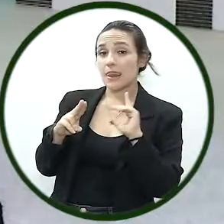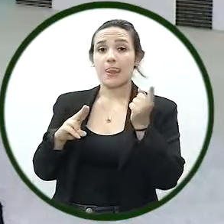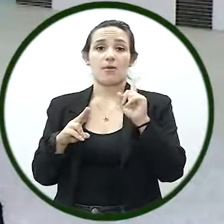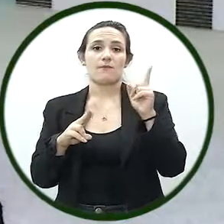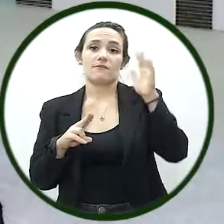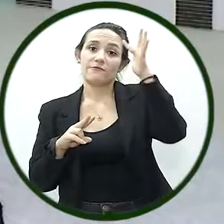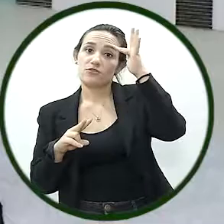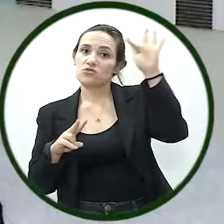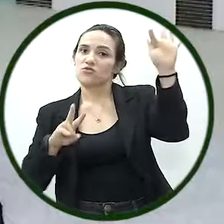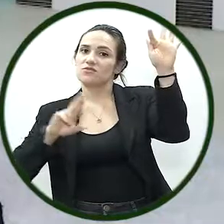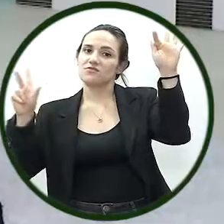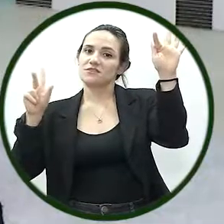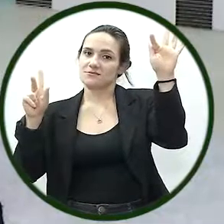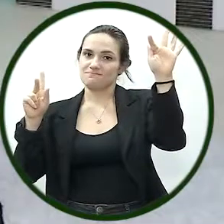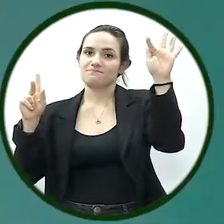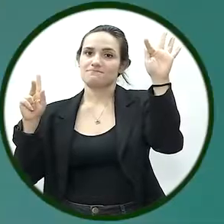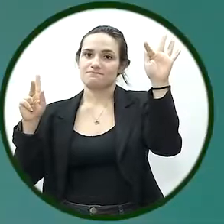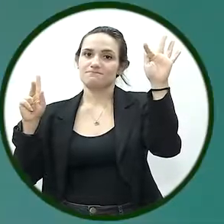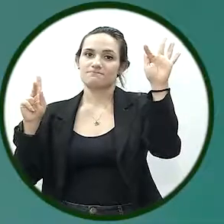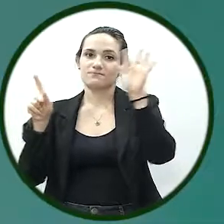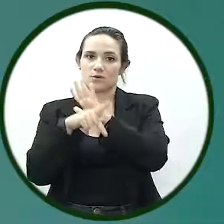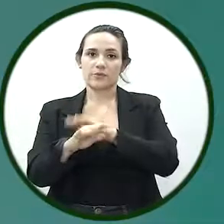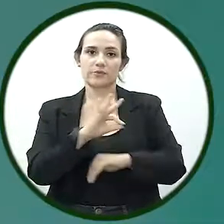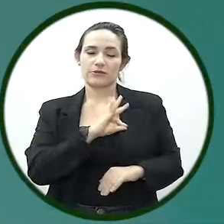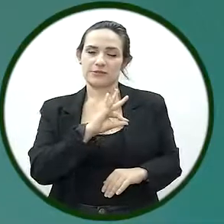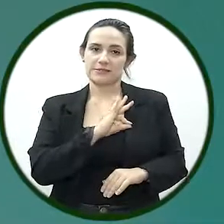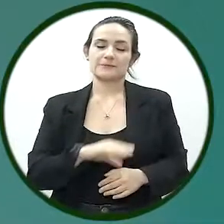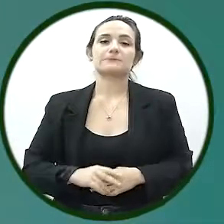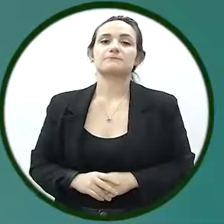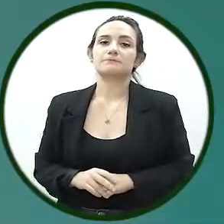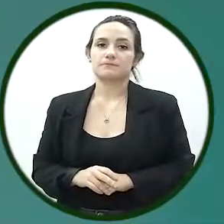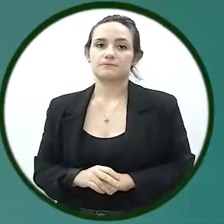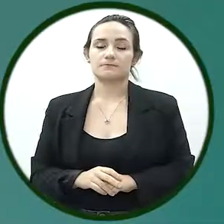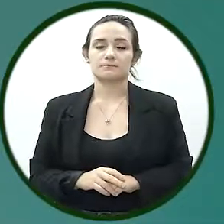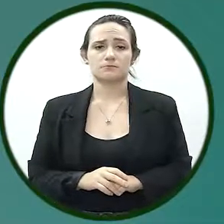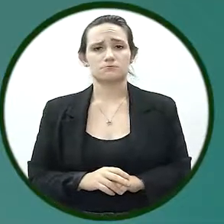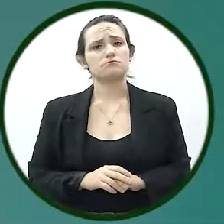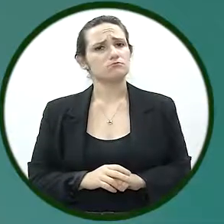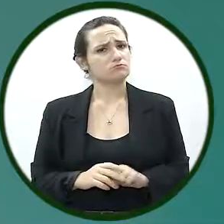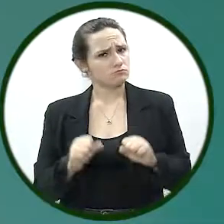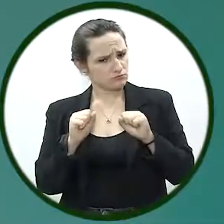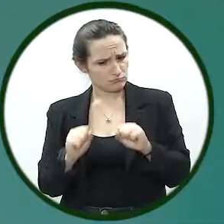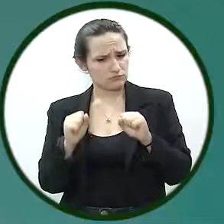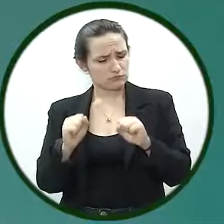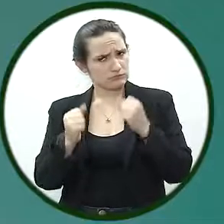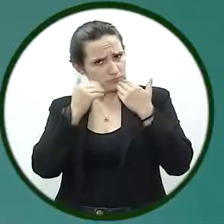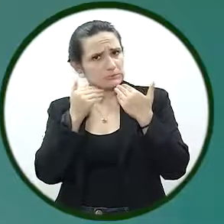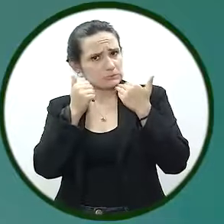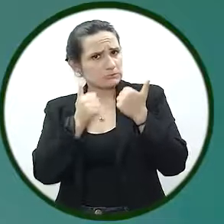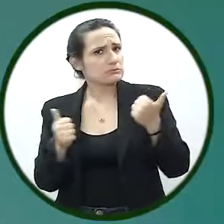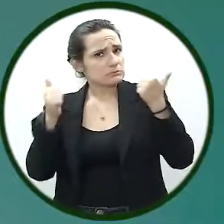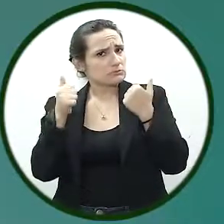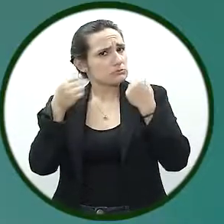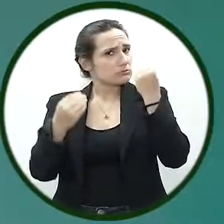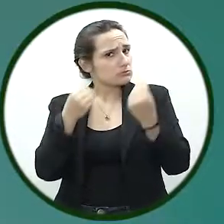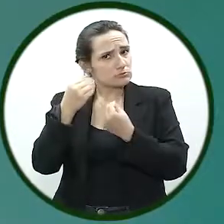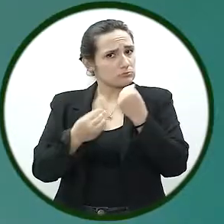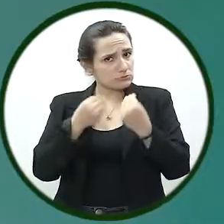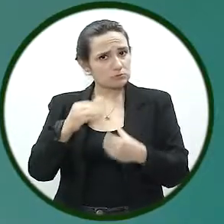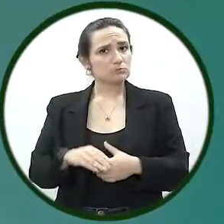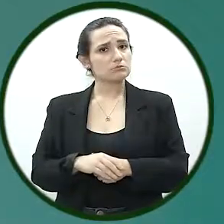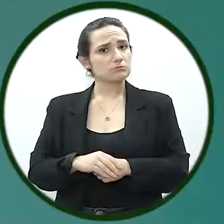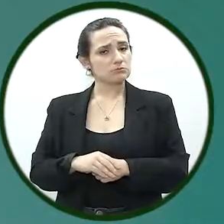né, de policiamento, né? E ela pode ser melhorada e aperfeiçoada através dessa